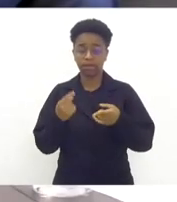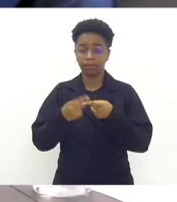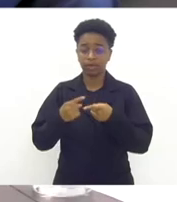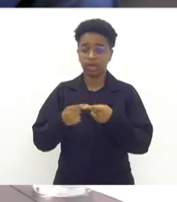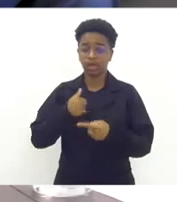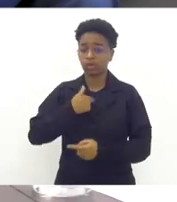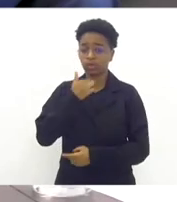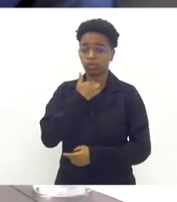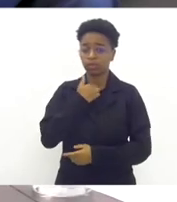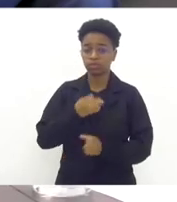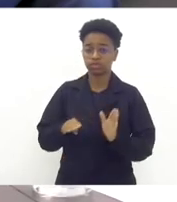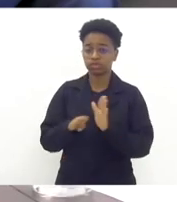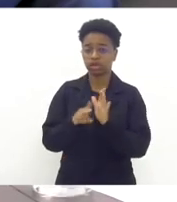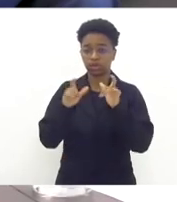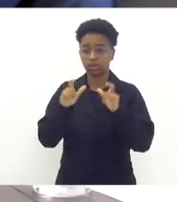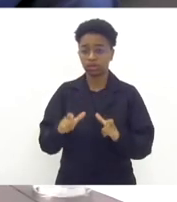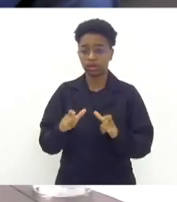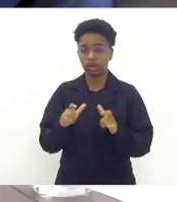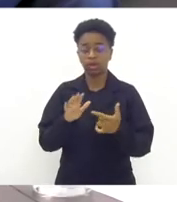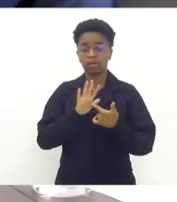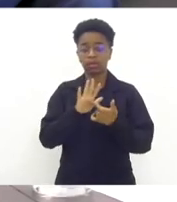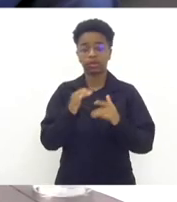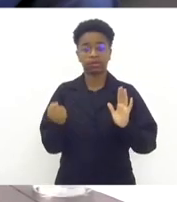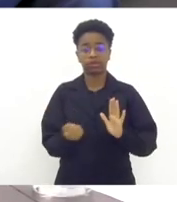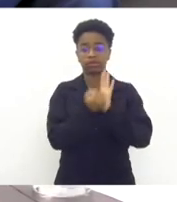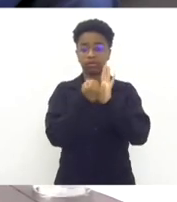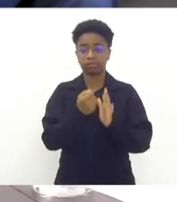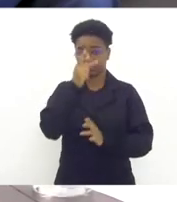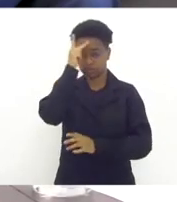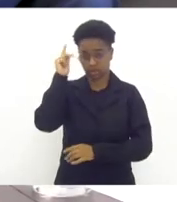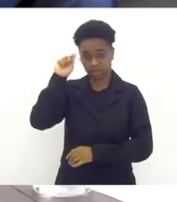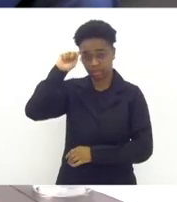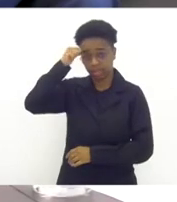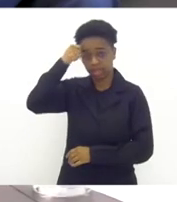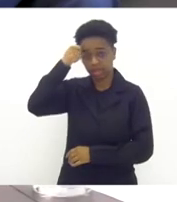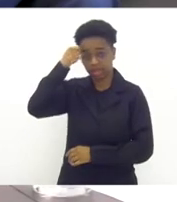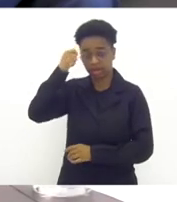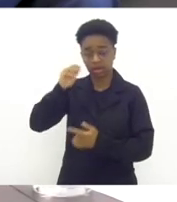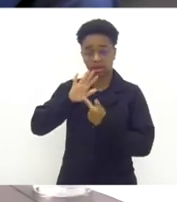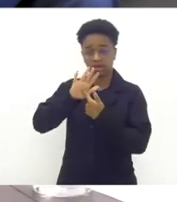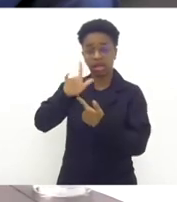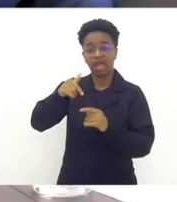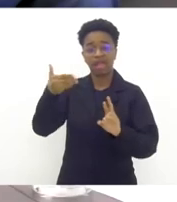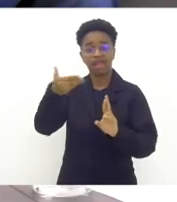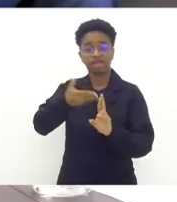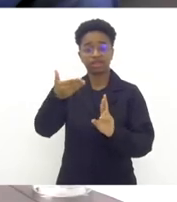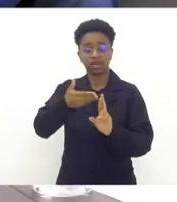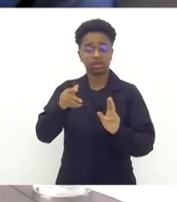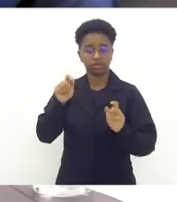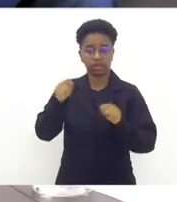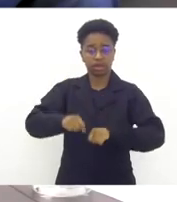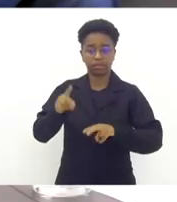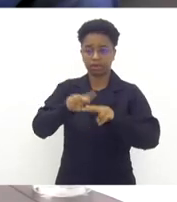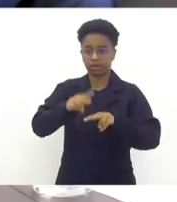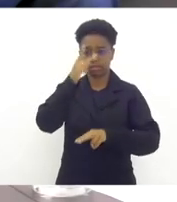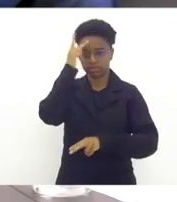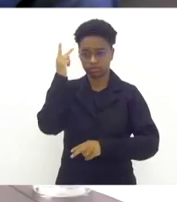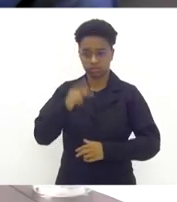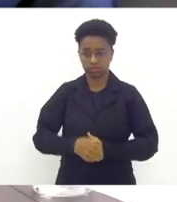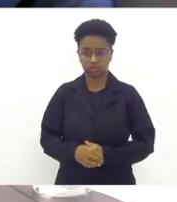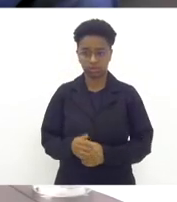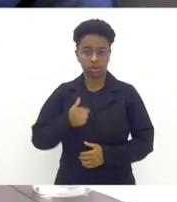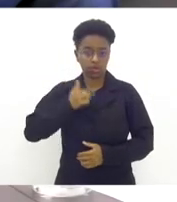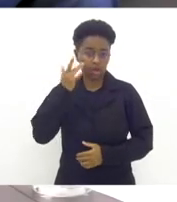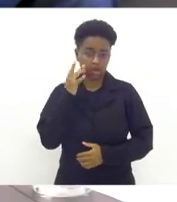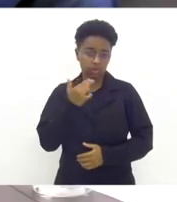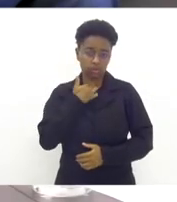chegar e colocar um estereótipo de uma pessoa negra como referência para prender alguém. Acho que